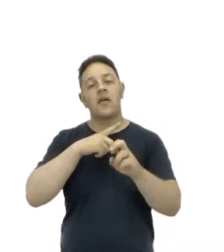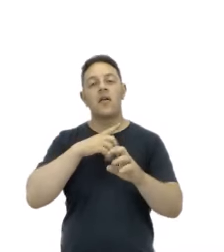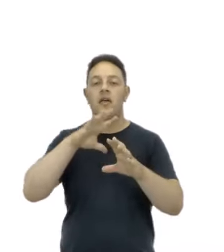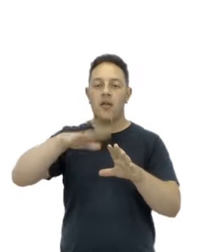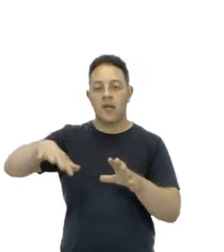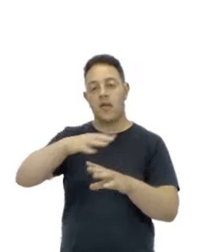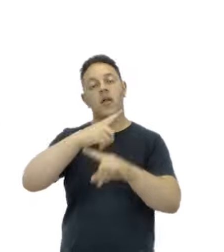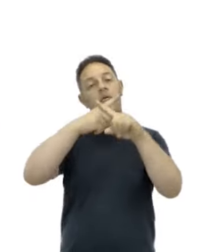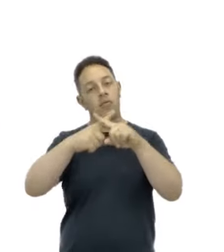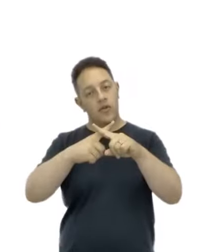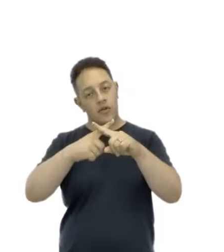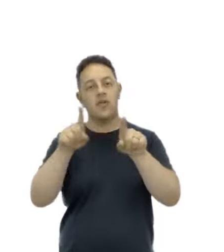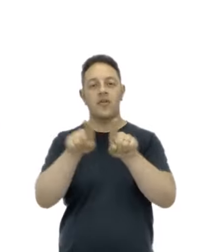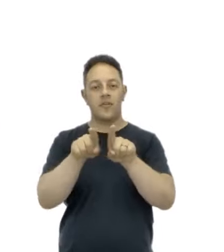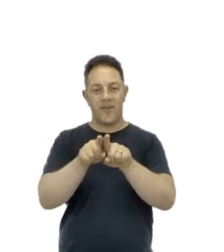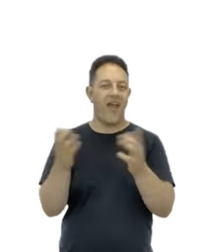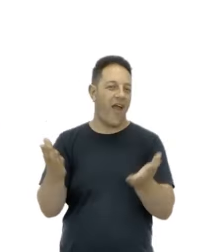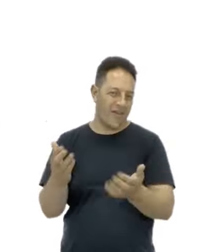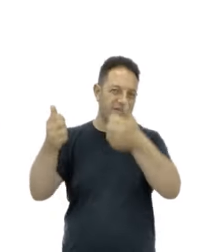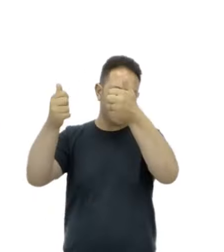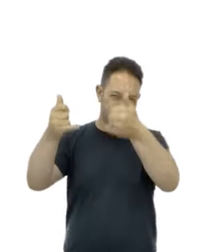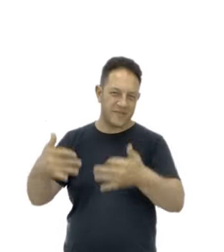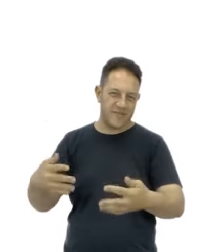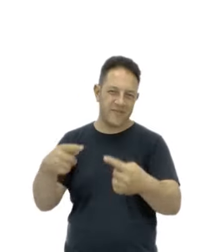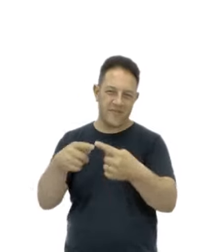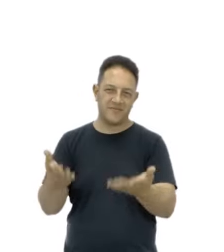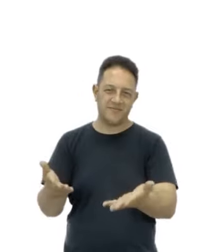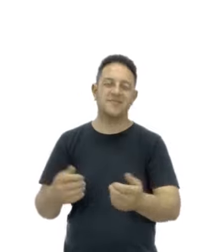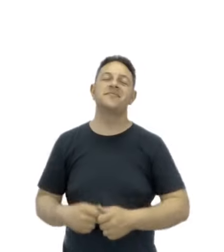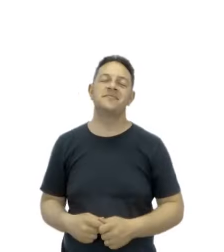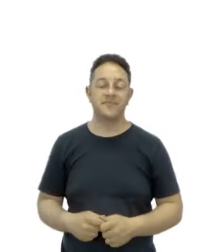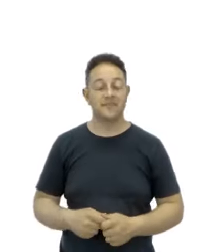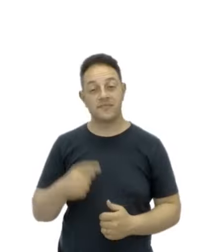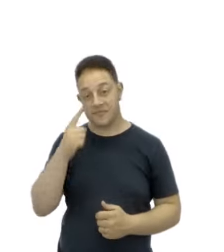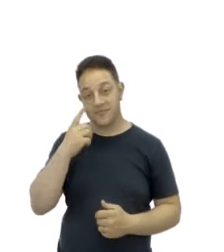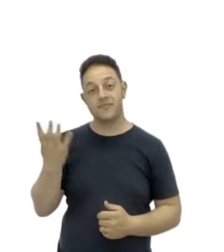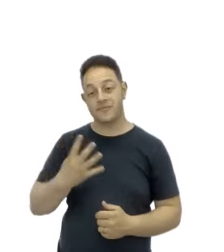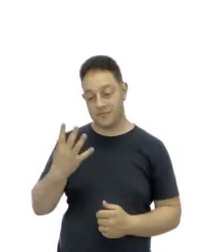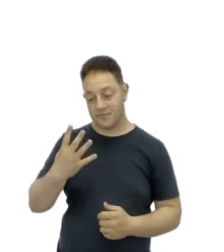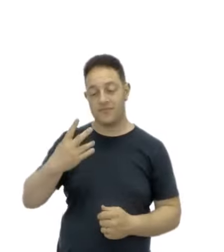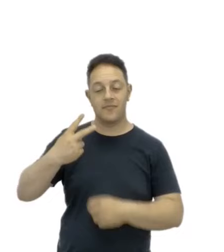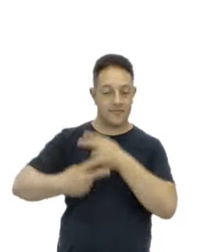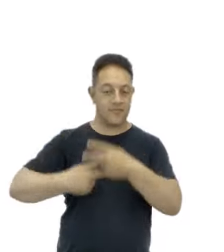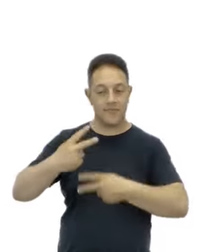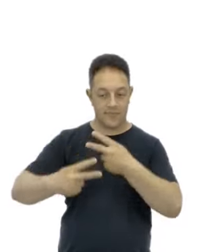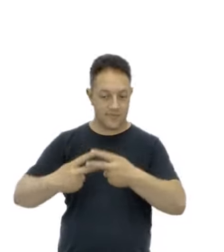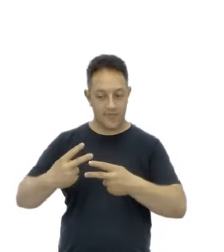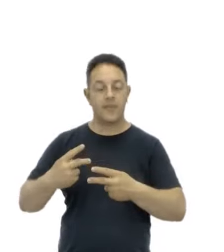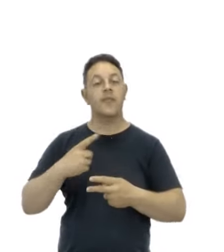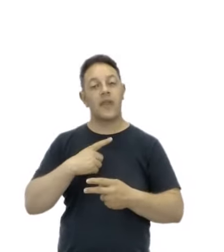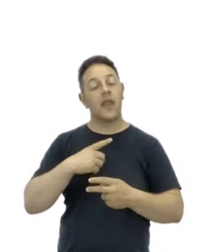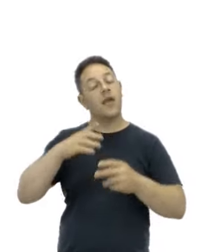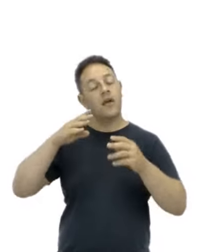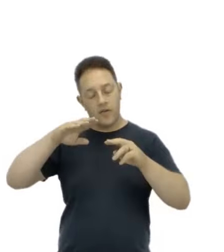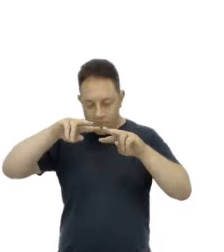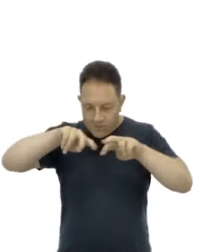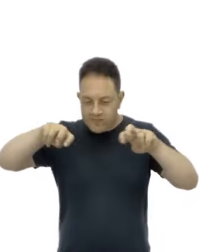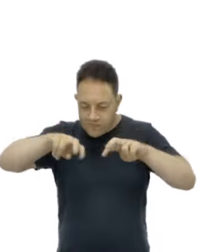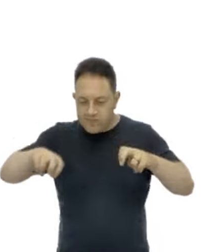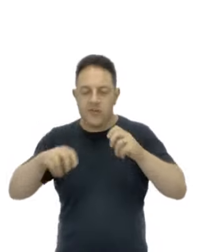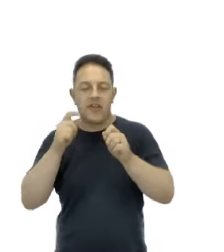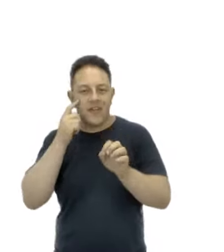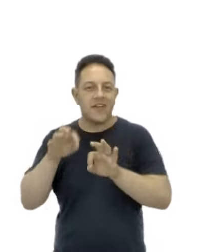campo multiplicativo, é o que nós estamos fazendo hoje com vocês. Então, aqui no quarto bimestre, né, nós vamos debruçar e já começamos